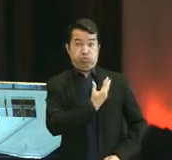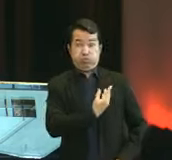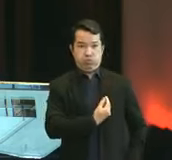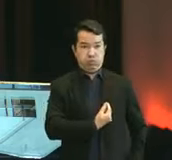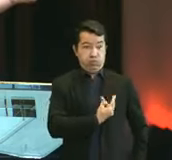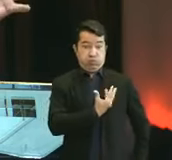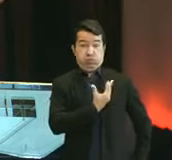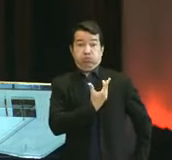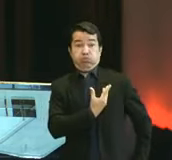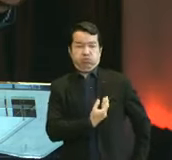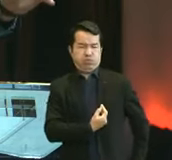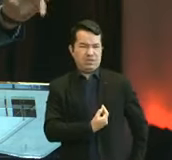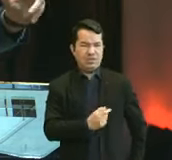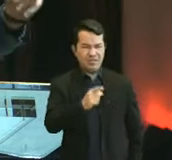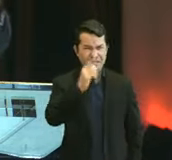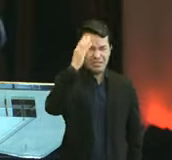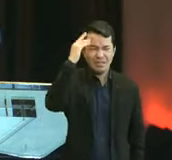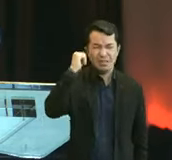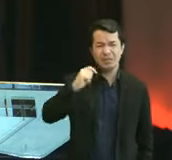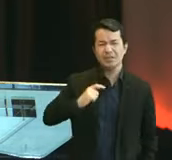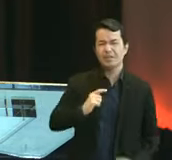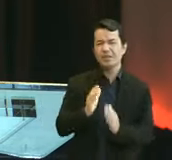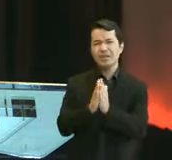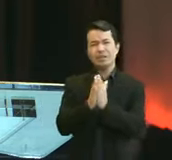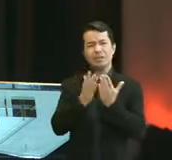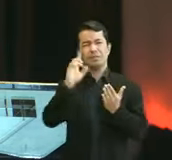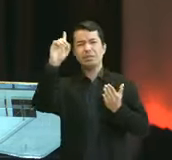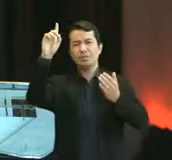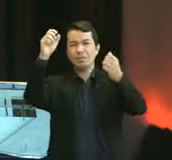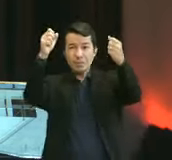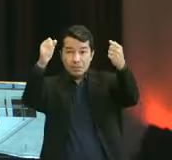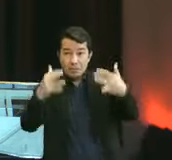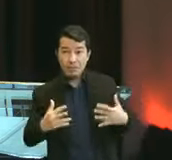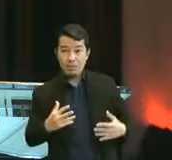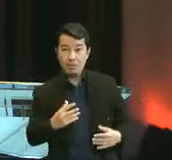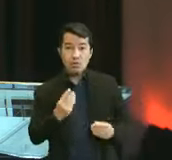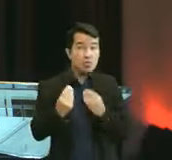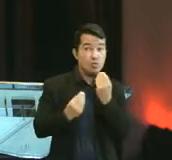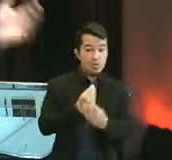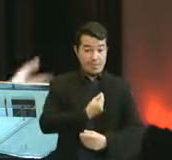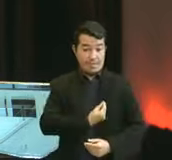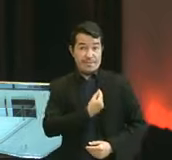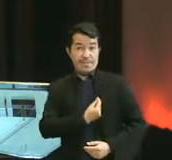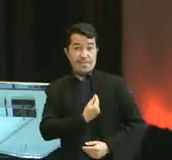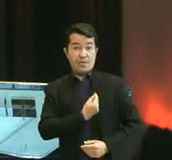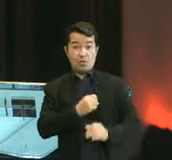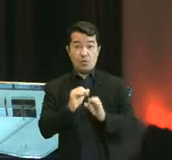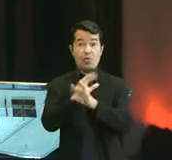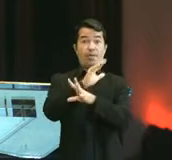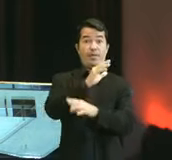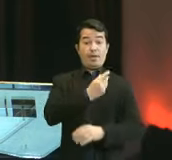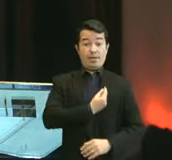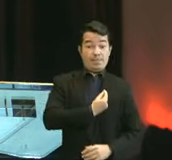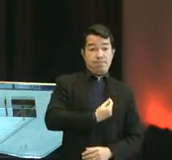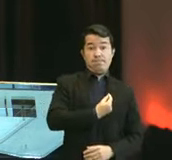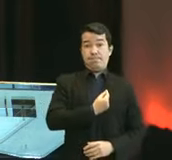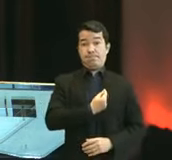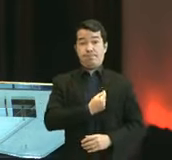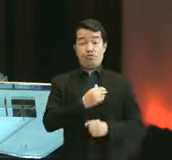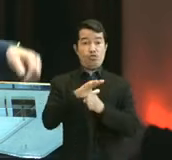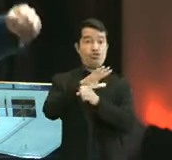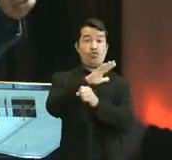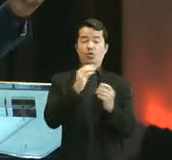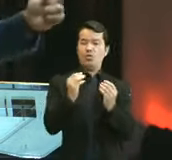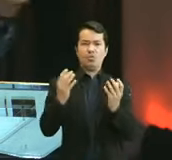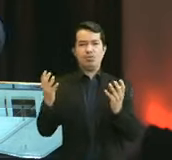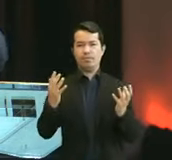de vida que encontramos em Jesus, e eu creio que a encontramos sim através das orações. Estevão era